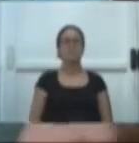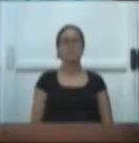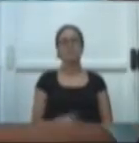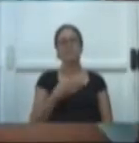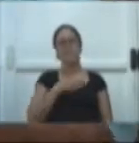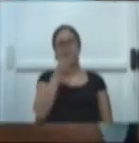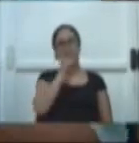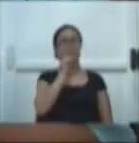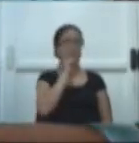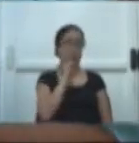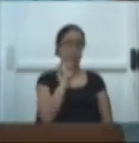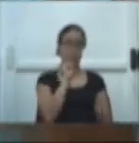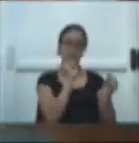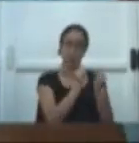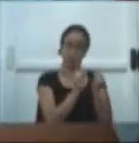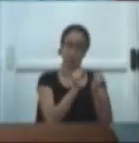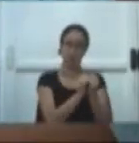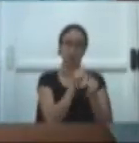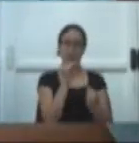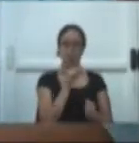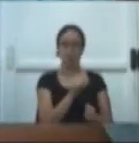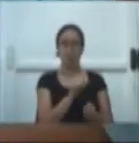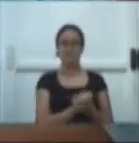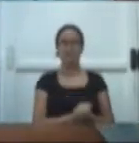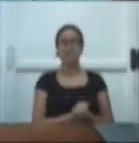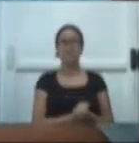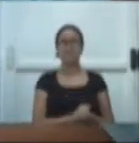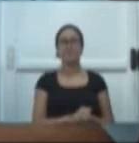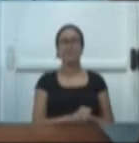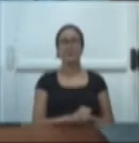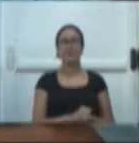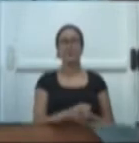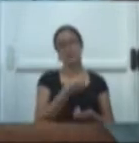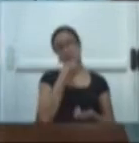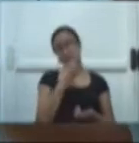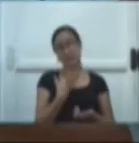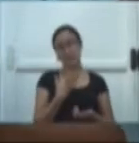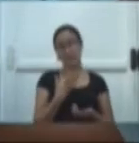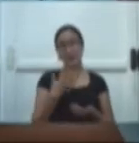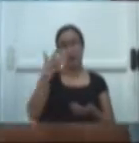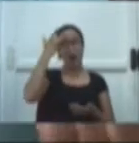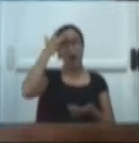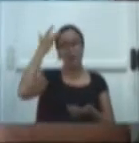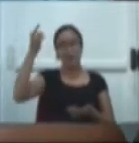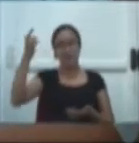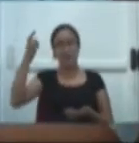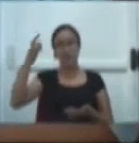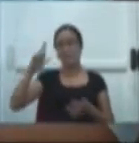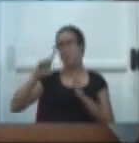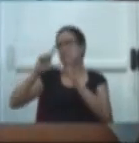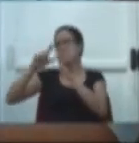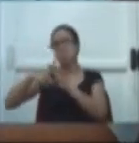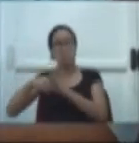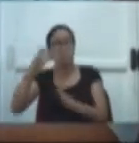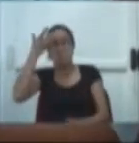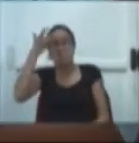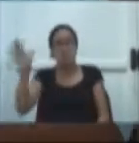com ela, a gente deu um jeito, ela está bem. Não sei se amanhã ou depois ela vai estar bem, se ela está com